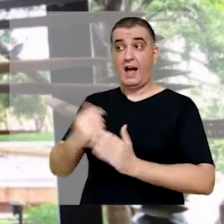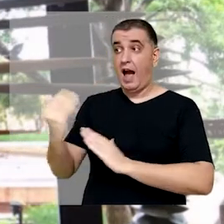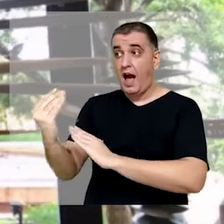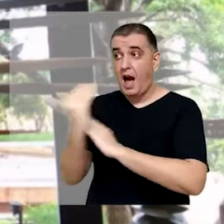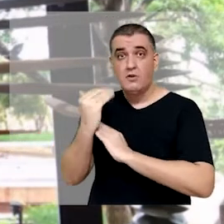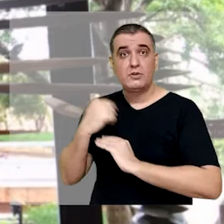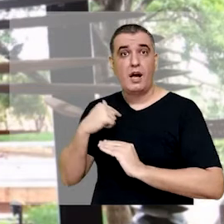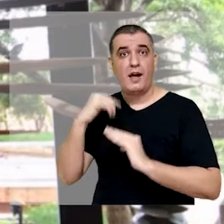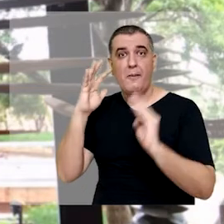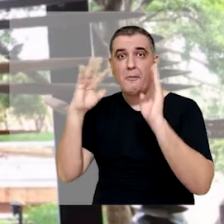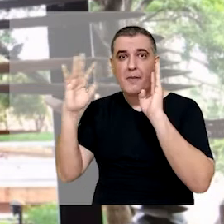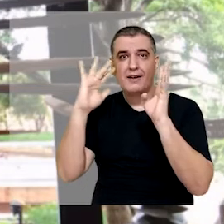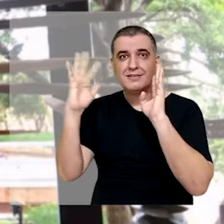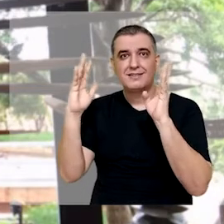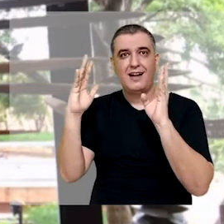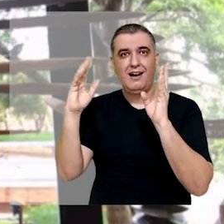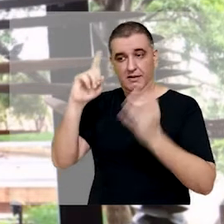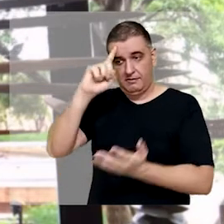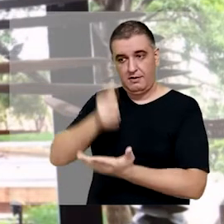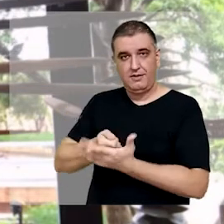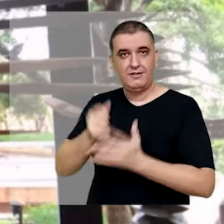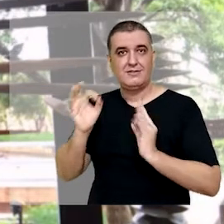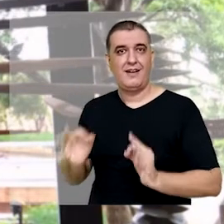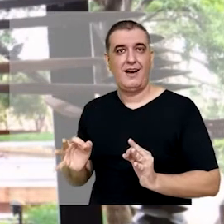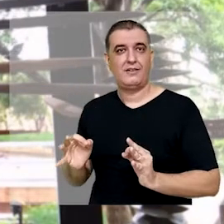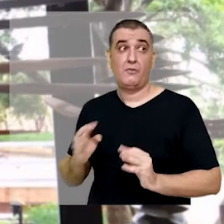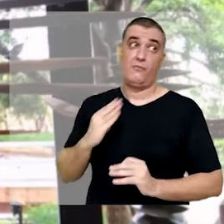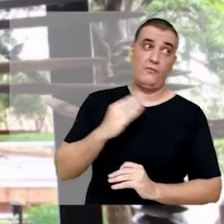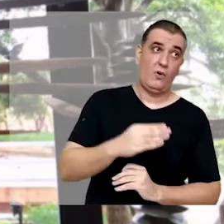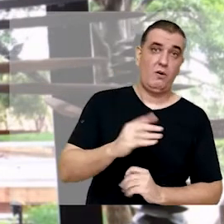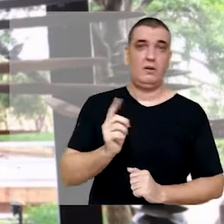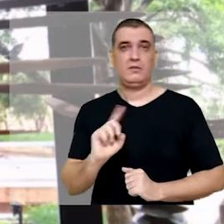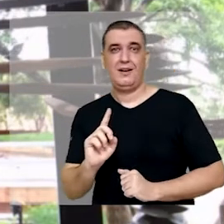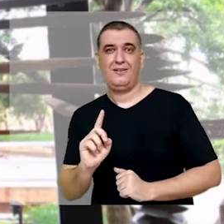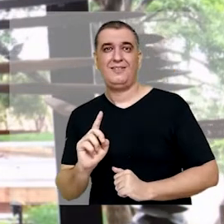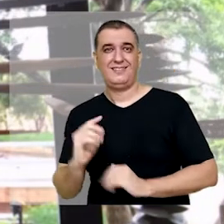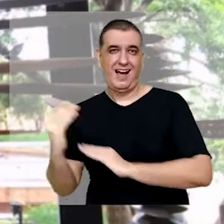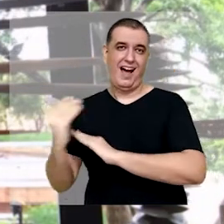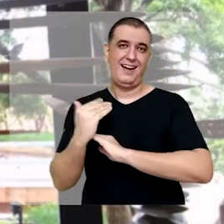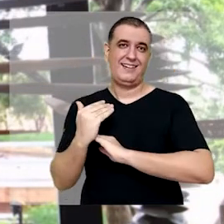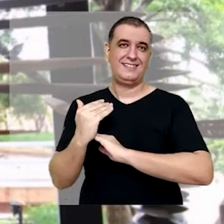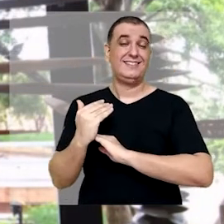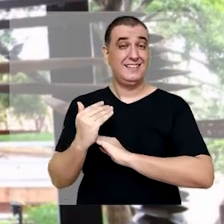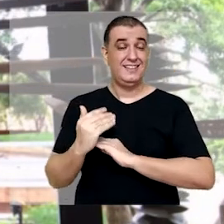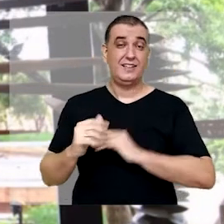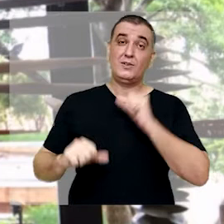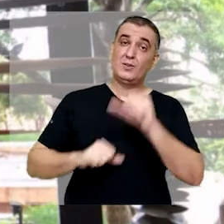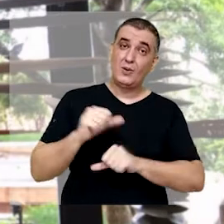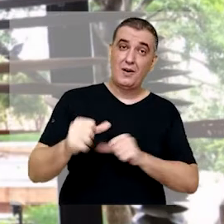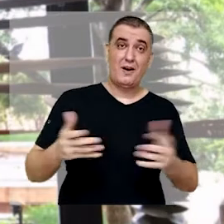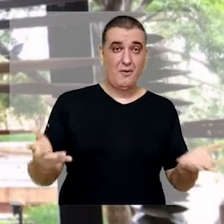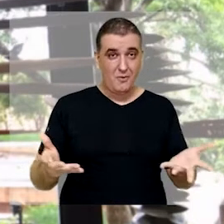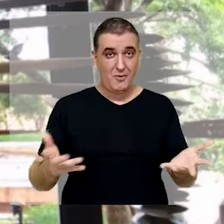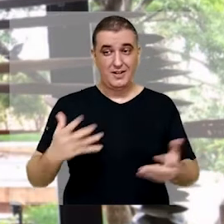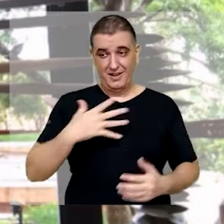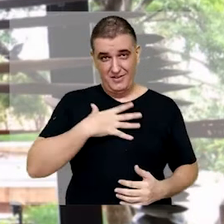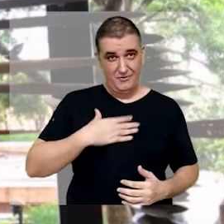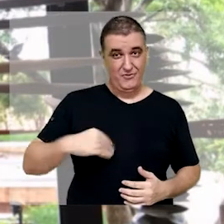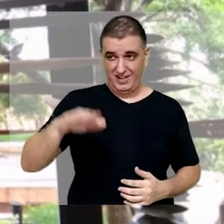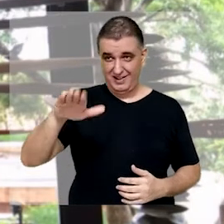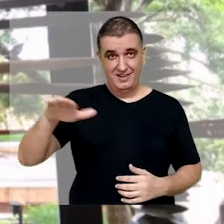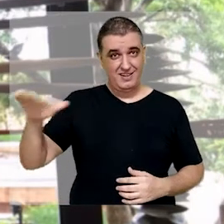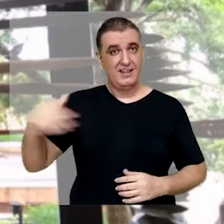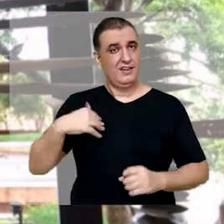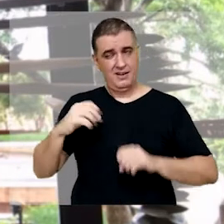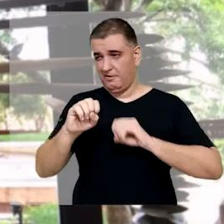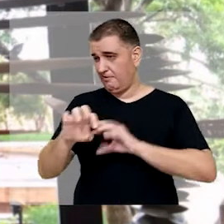isso é importante para você? E se eu digo sim, vai ser bom, é porque eu vou me cuidar e estou tomando